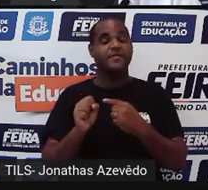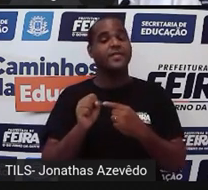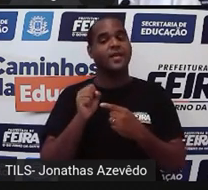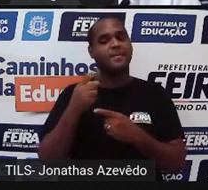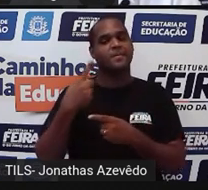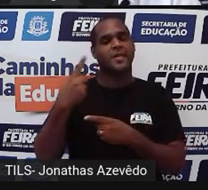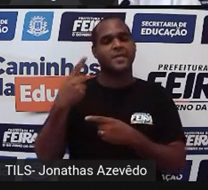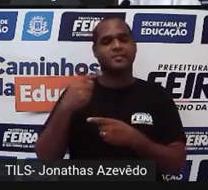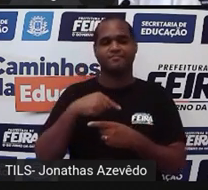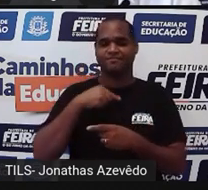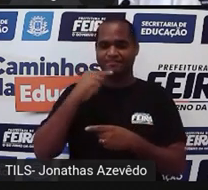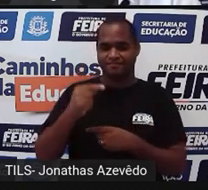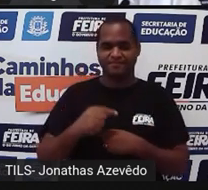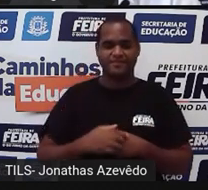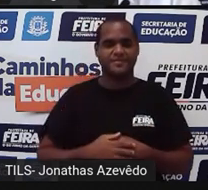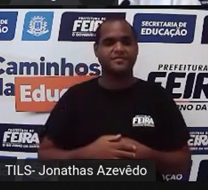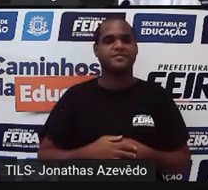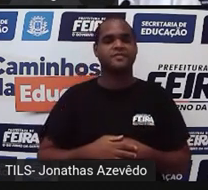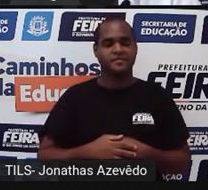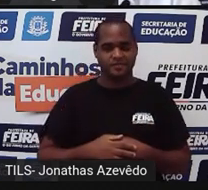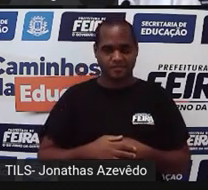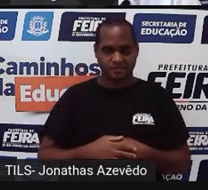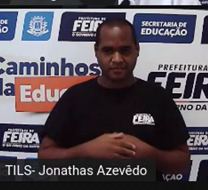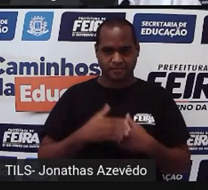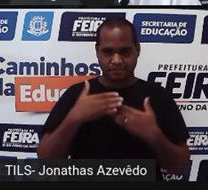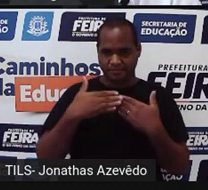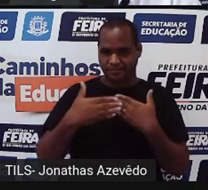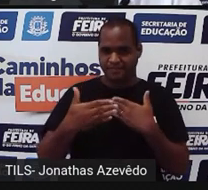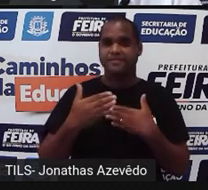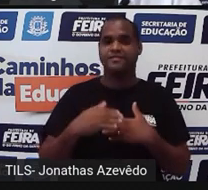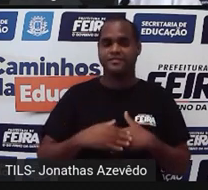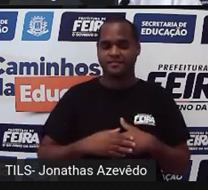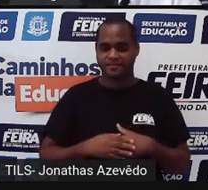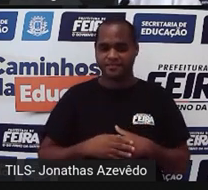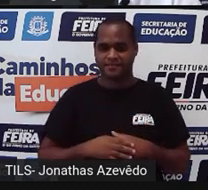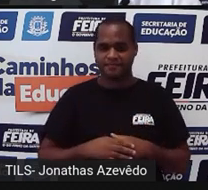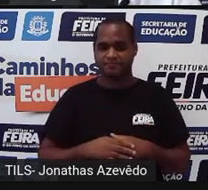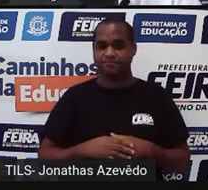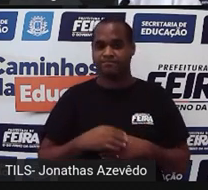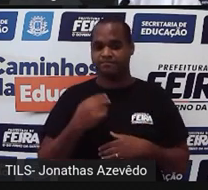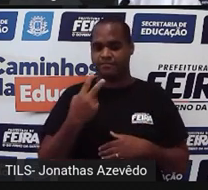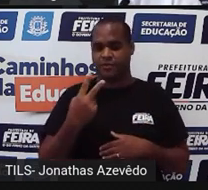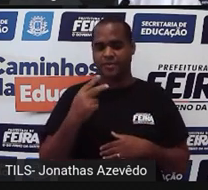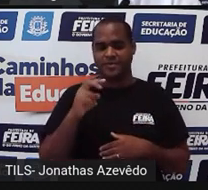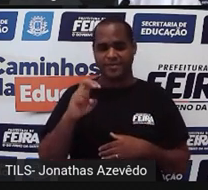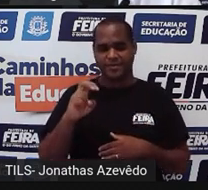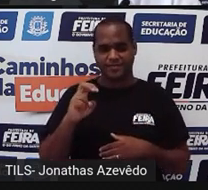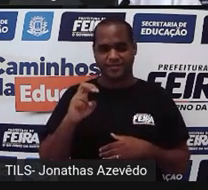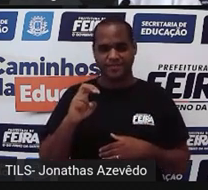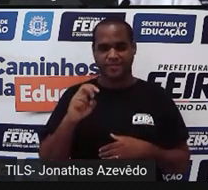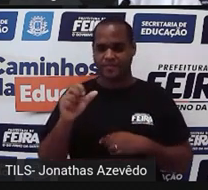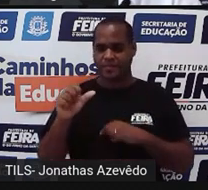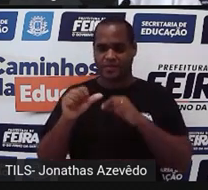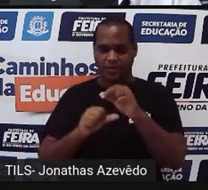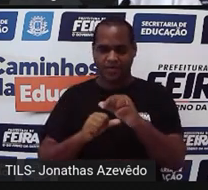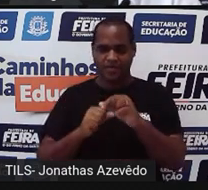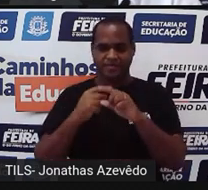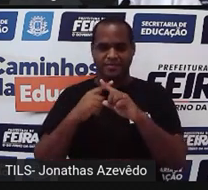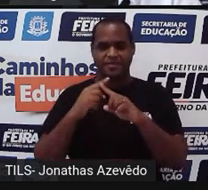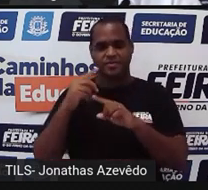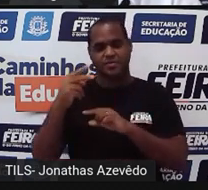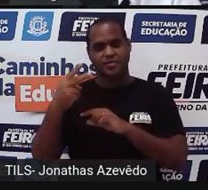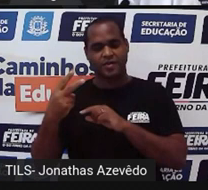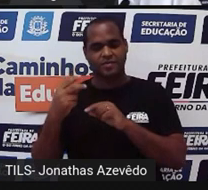primeira opção não serve. Adiantando um pouquinho mais. A segunda opção, trocando x por 2,